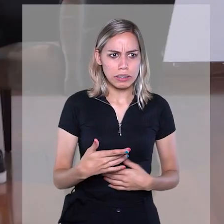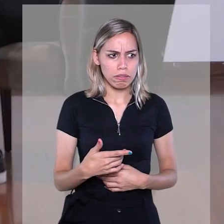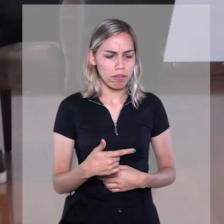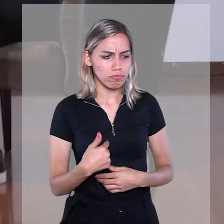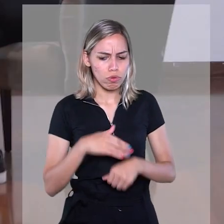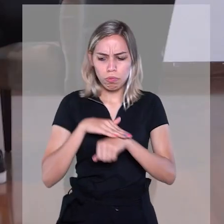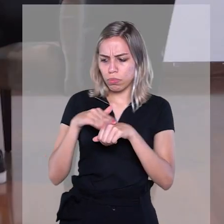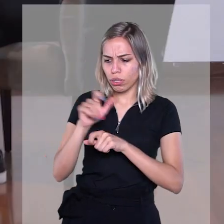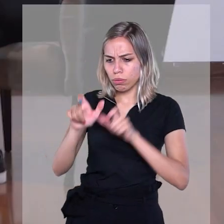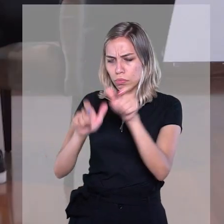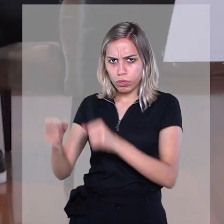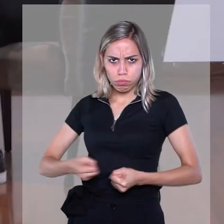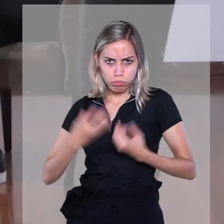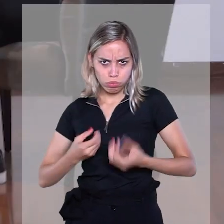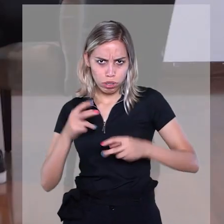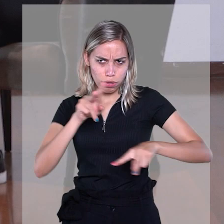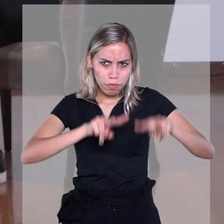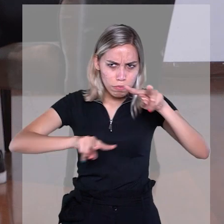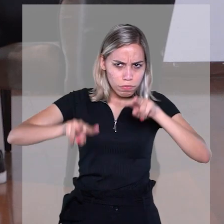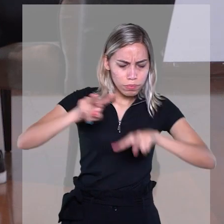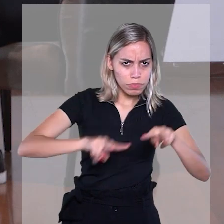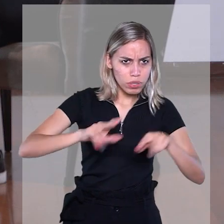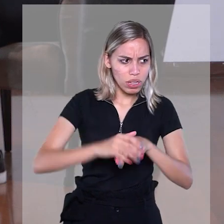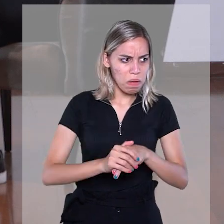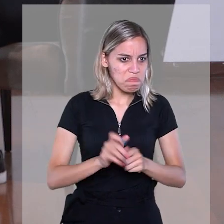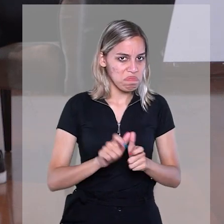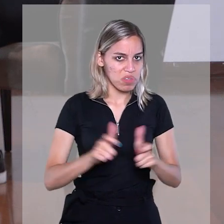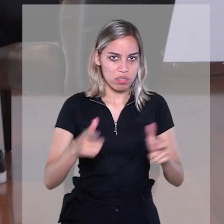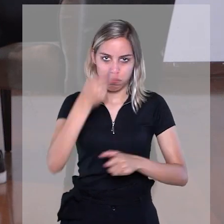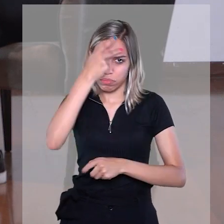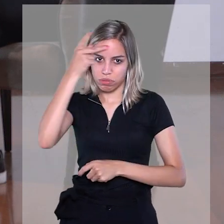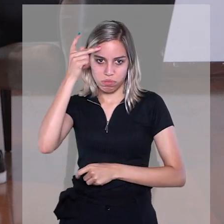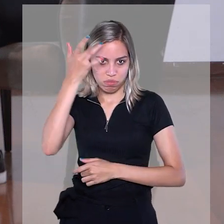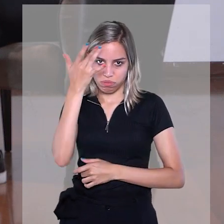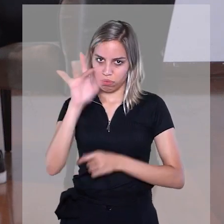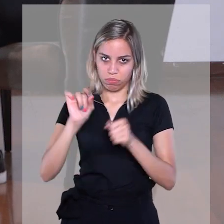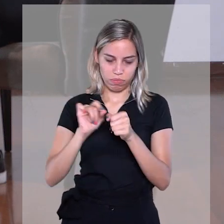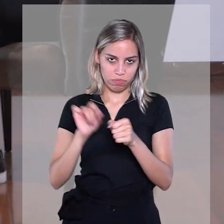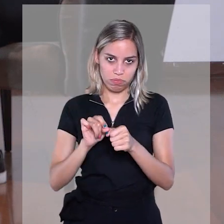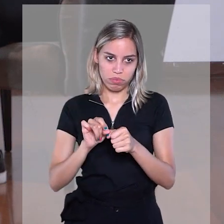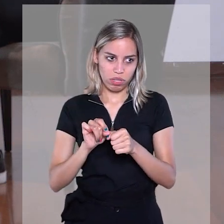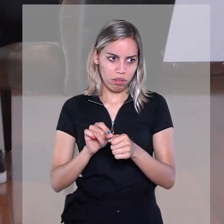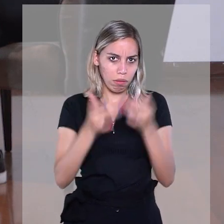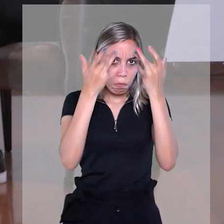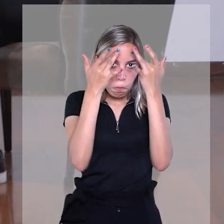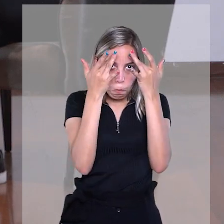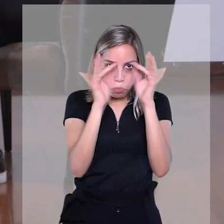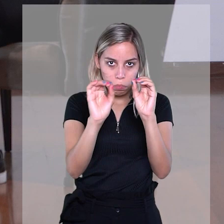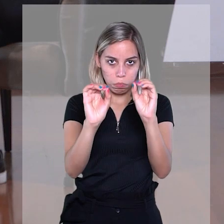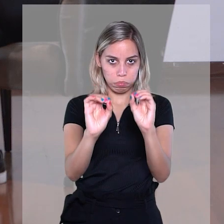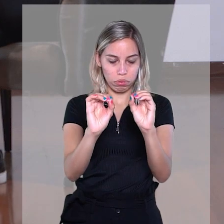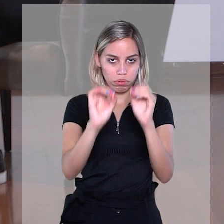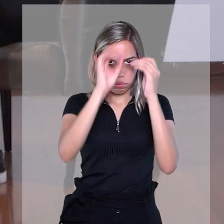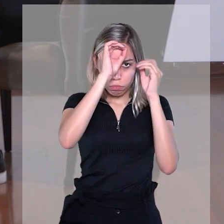poetas visuais, de uma forma que a gente não sabia fazer e nem imaginava. Então, eu acho que podia